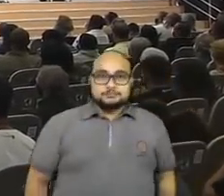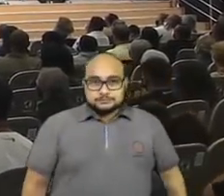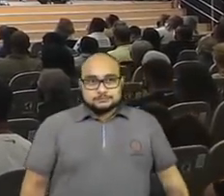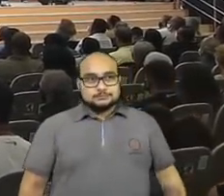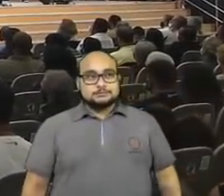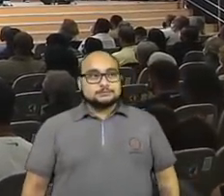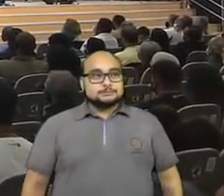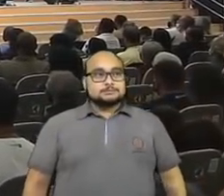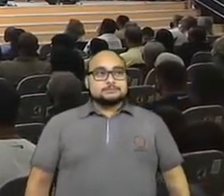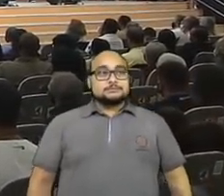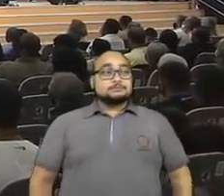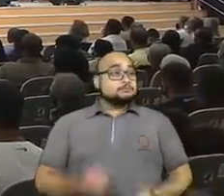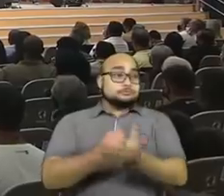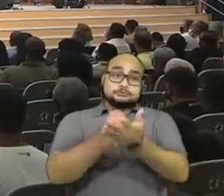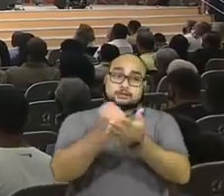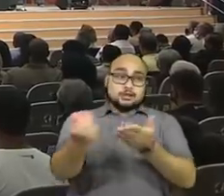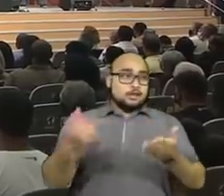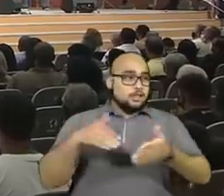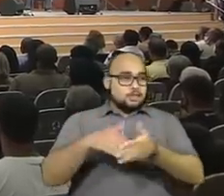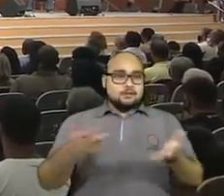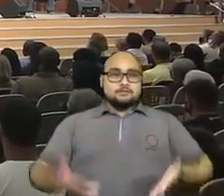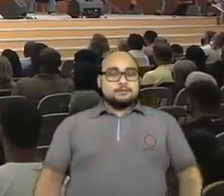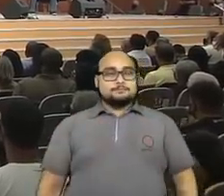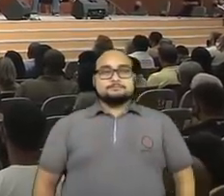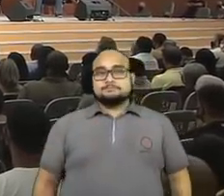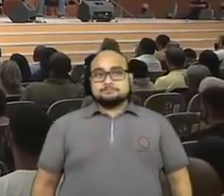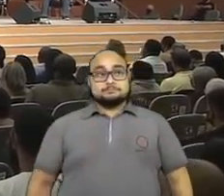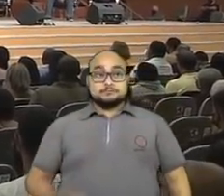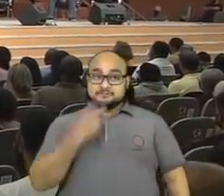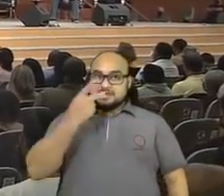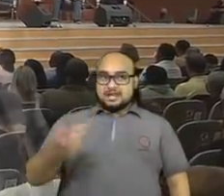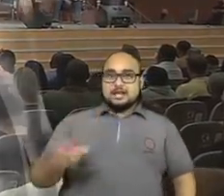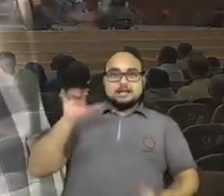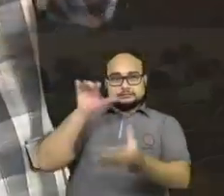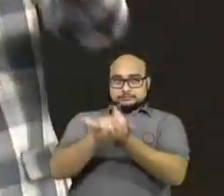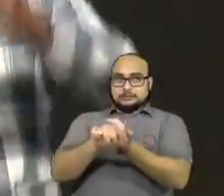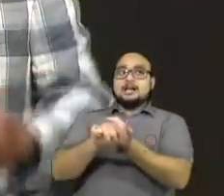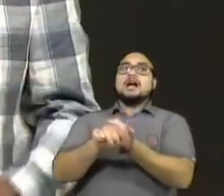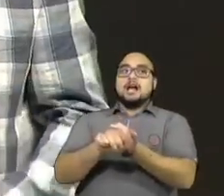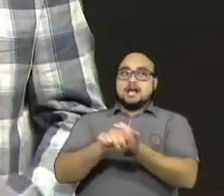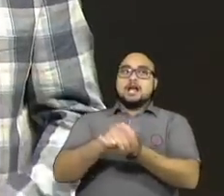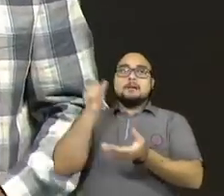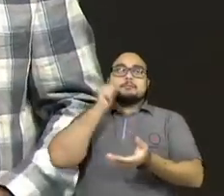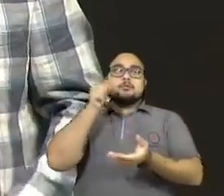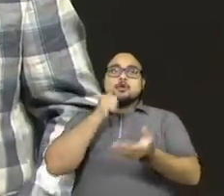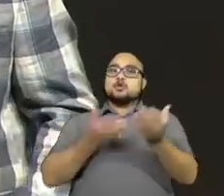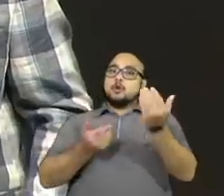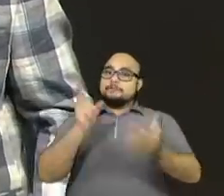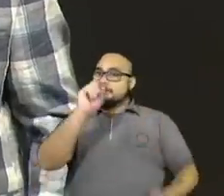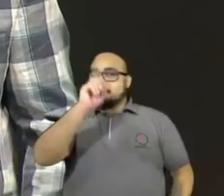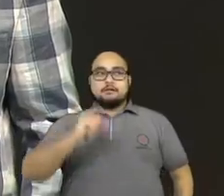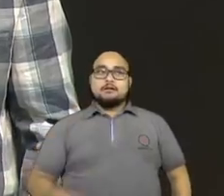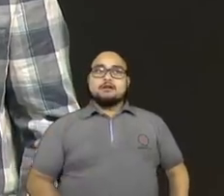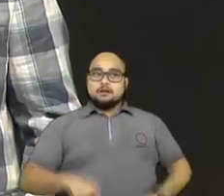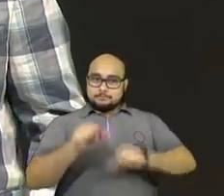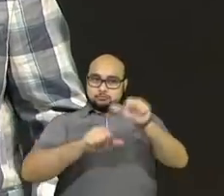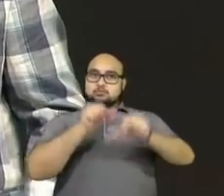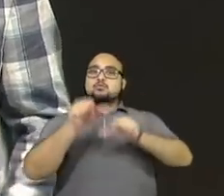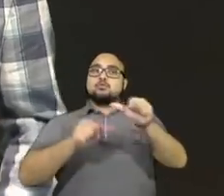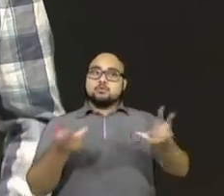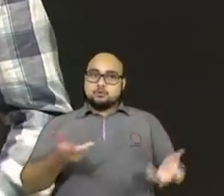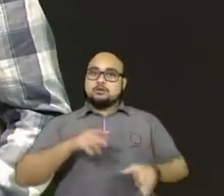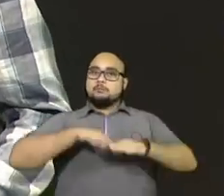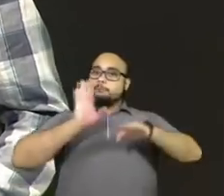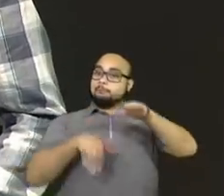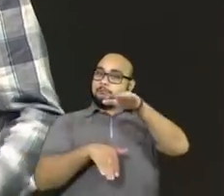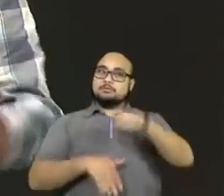O desastre é iminente. Eu não estou dizendo que você não possa casar com uma mulher nova, agora trocar uma mais um pouco avançada para uma pouco mais nova,